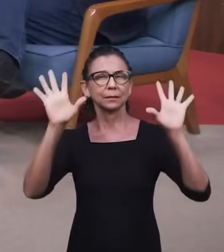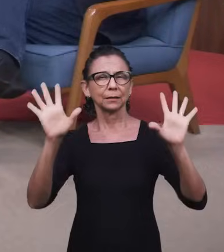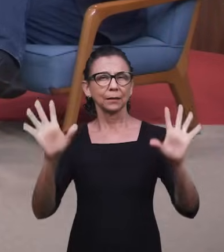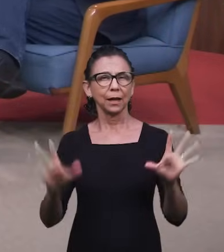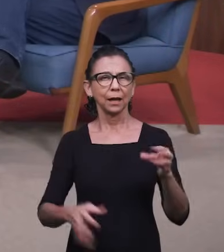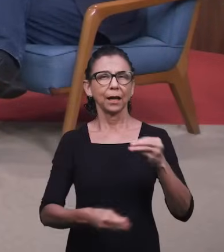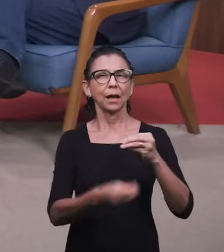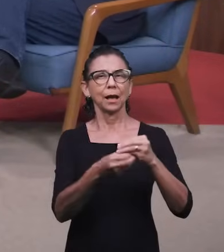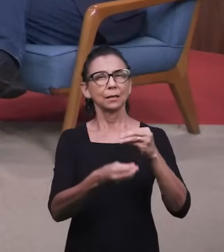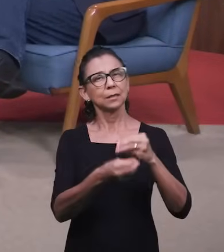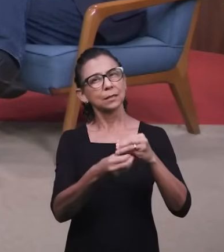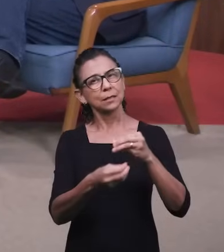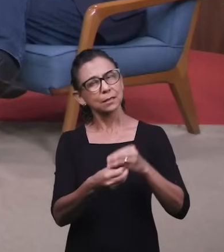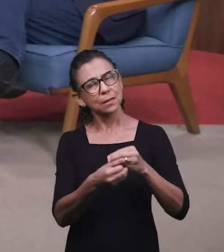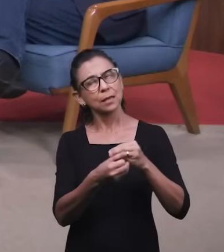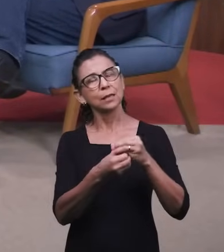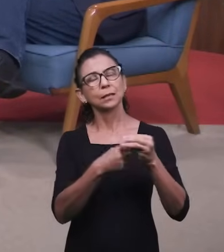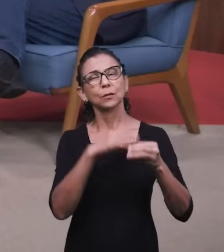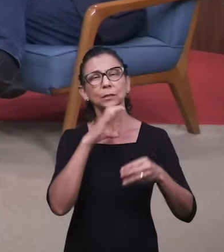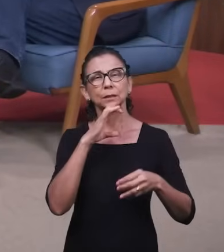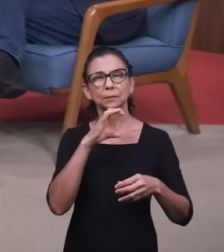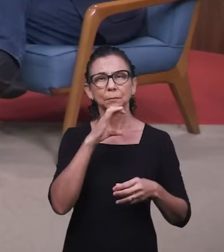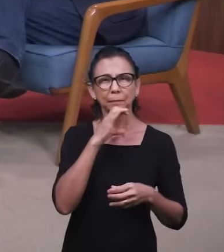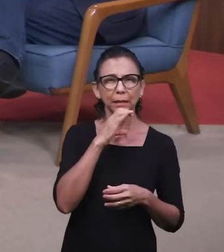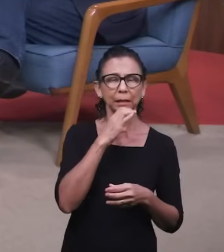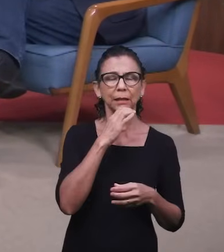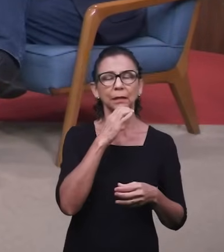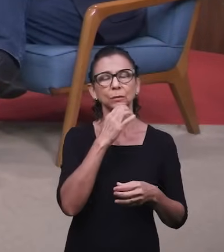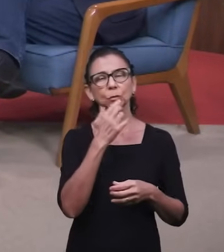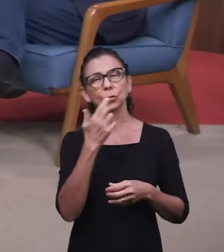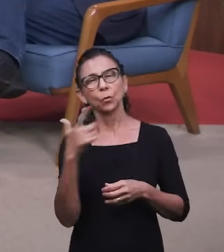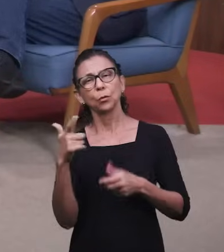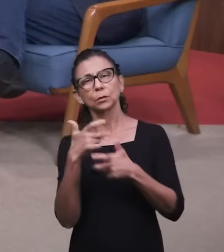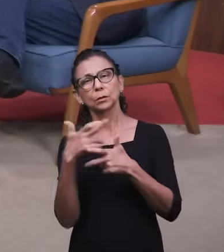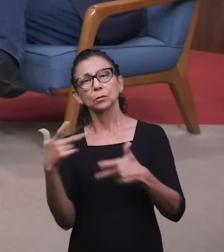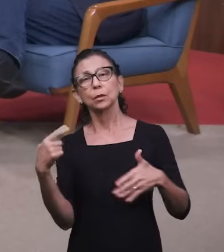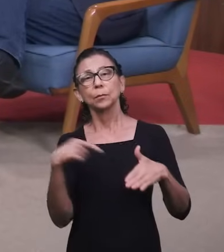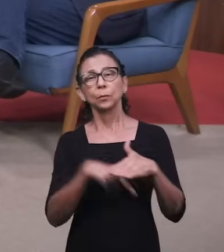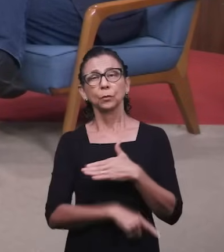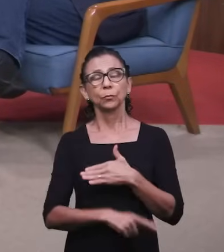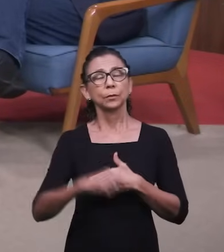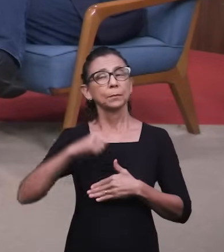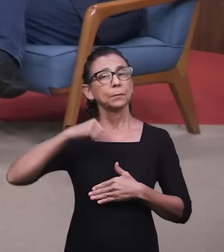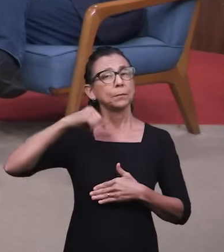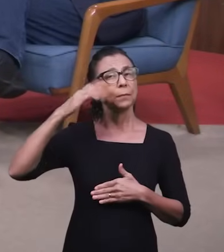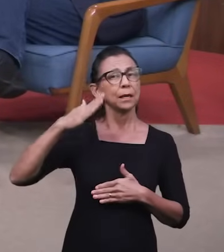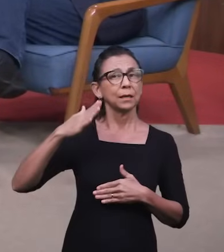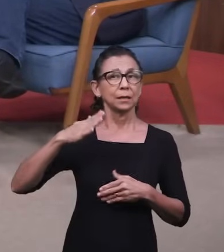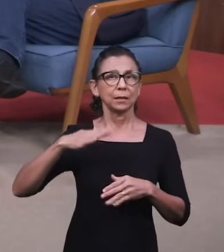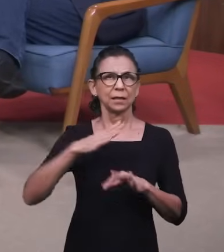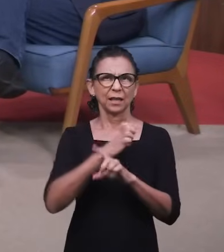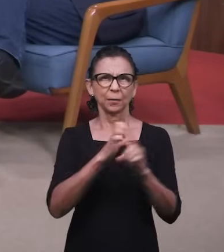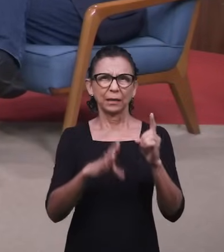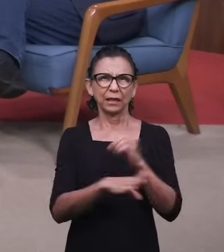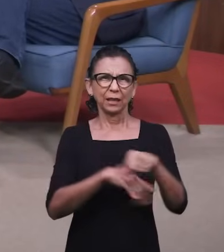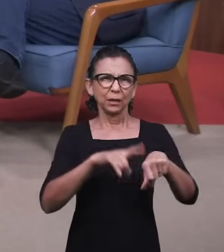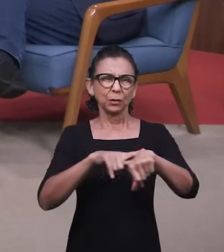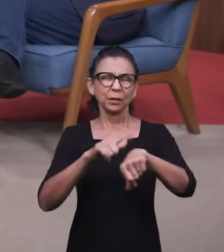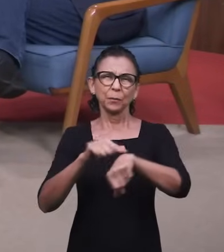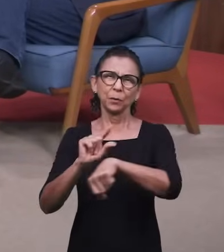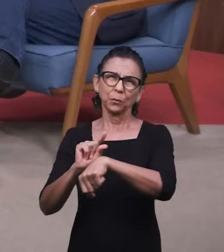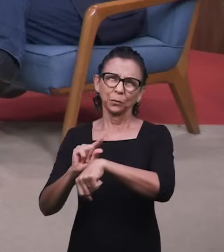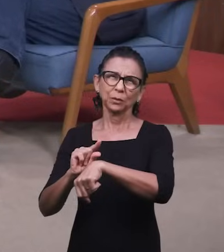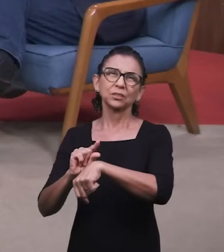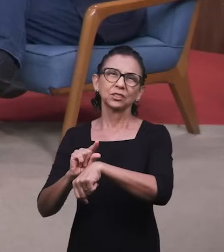amplia alguns aspectos, aprofunda outros. A gente tem essa oportunidade que às vezes o tempo da Escola Bíblica Dominical não